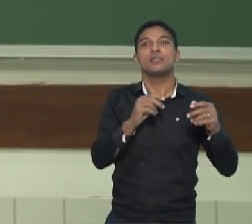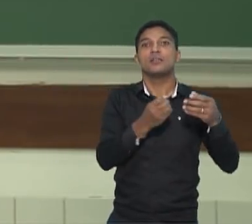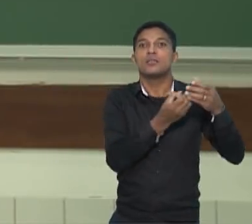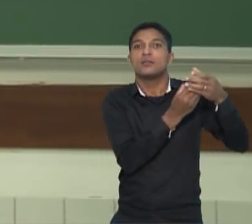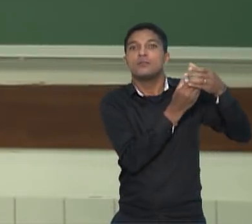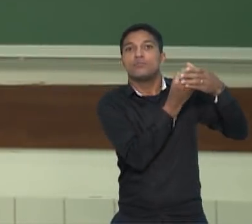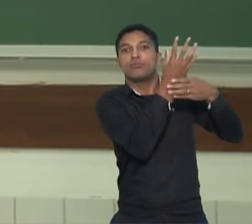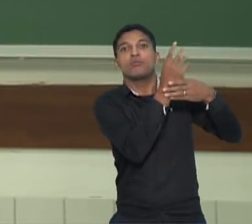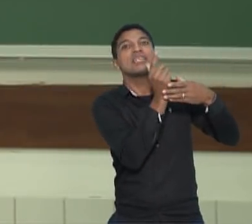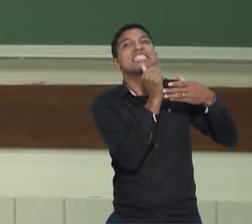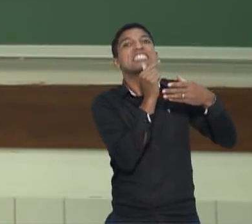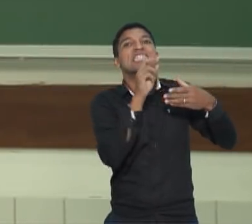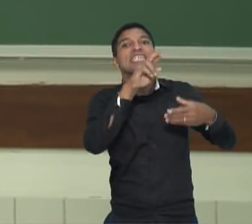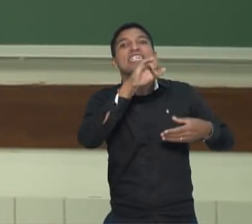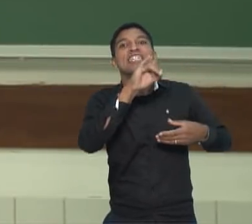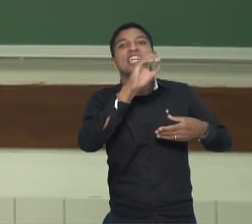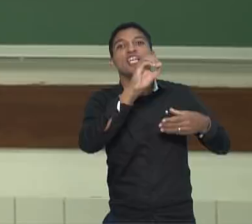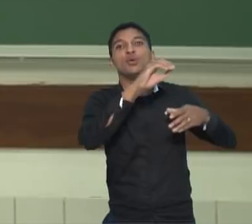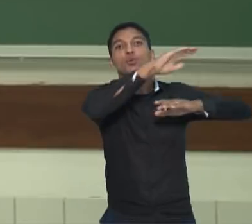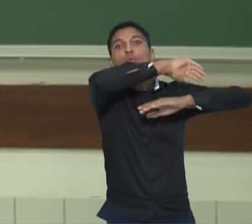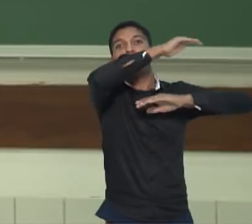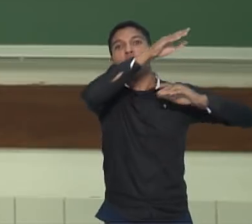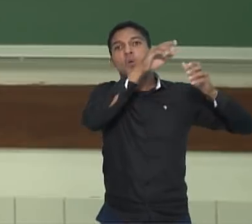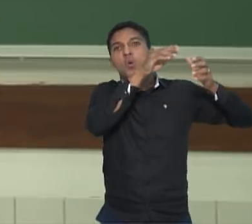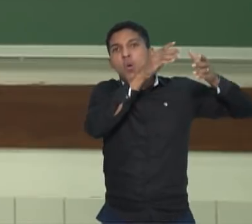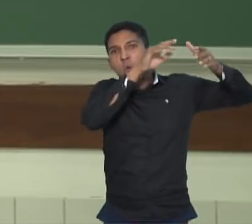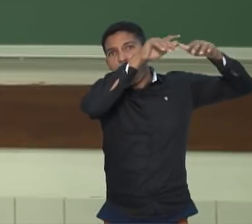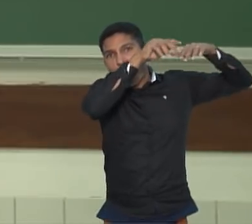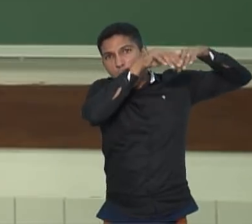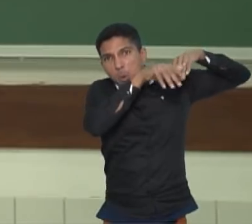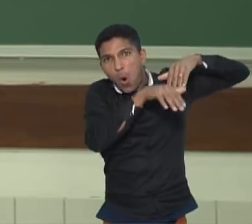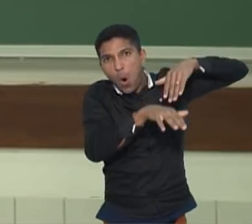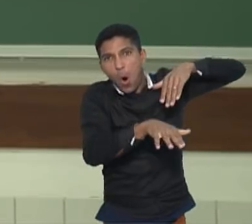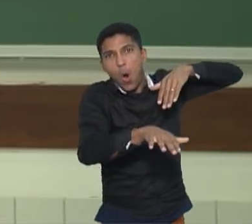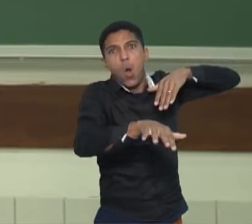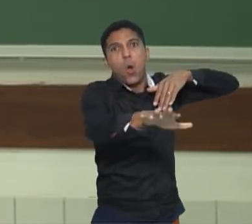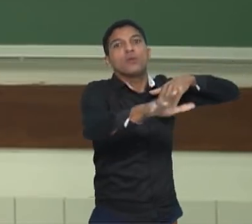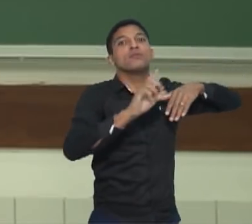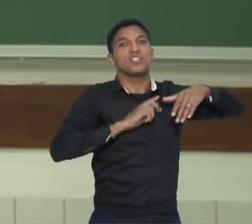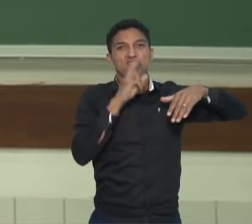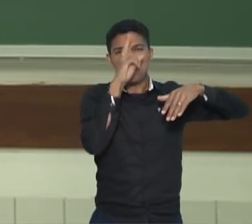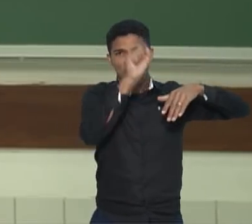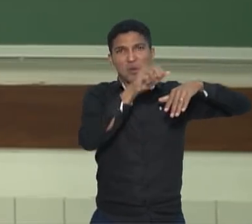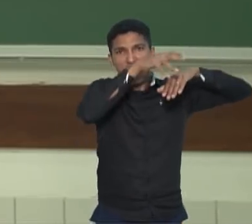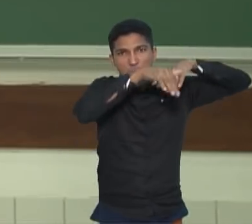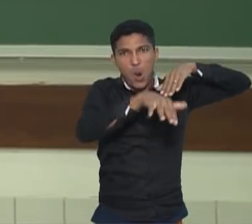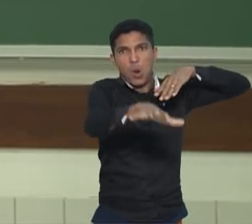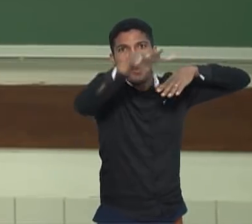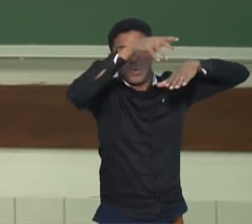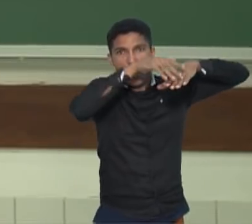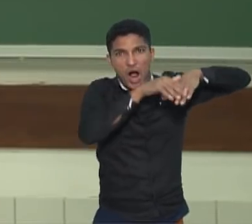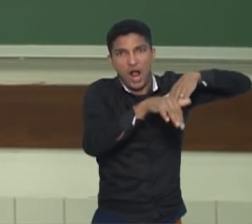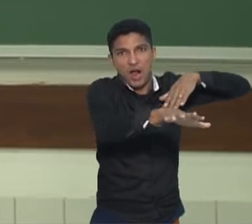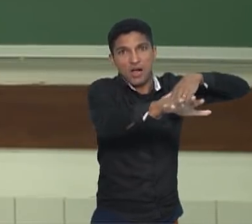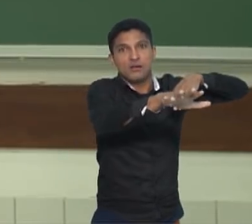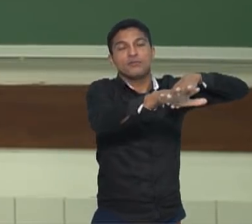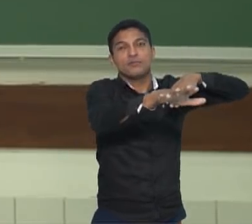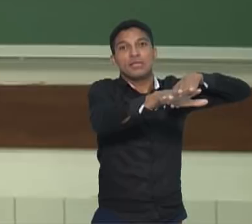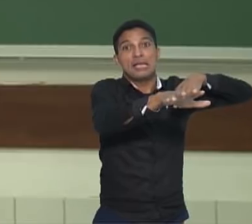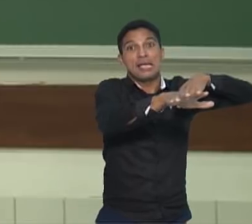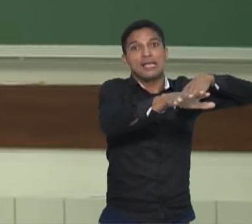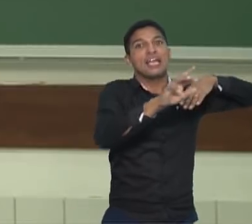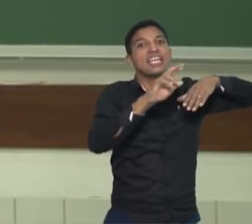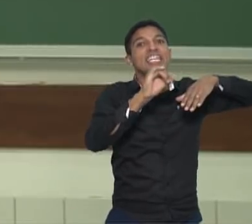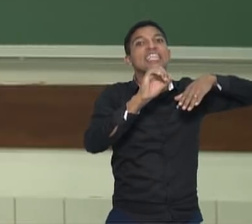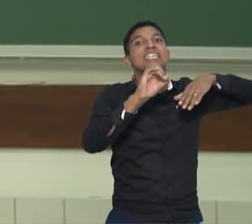é formado, digamos, tem a sua entrada, né? Forma-se a reserva, então um grande espaço, como se fosse uma bacia com